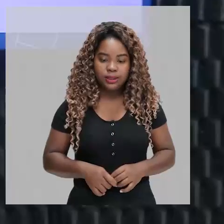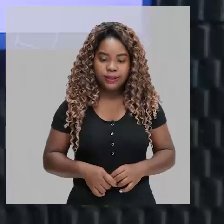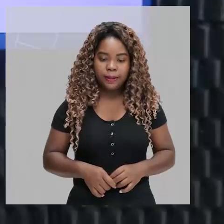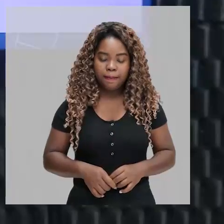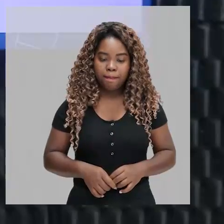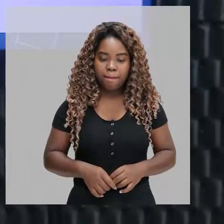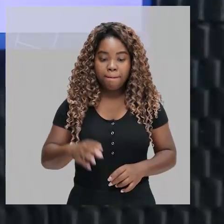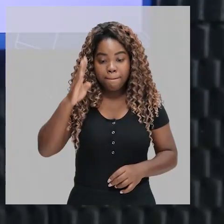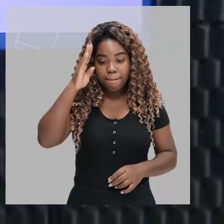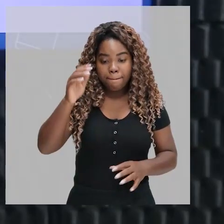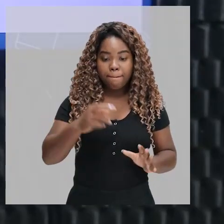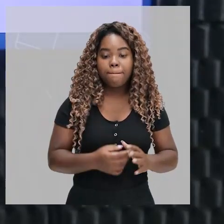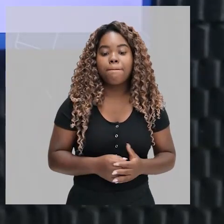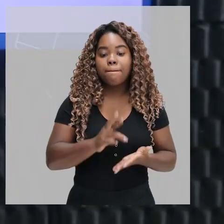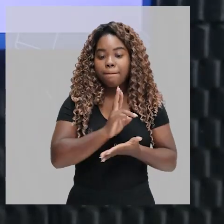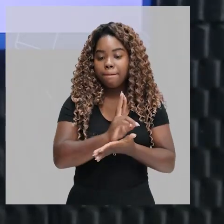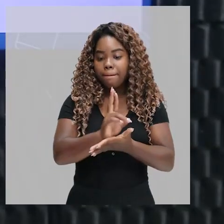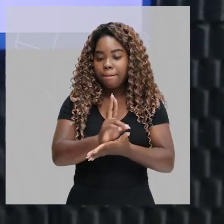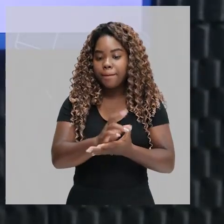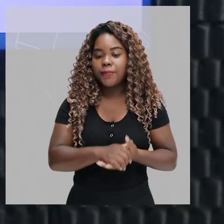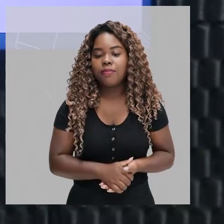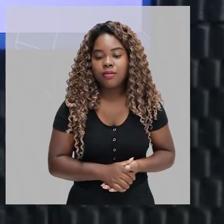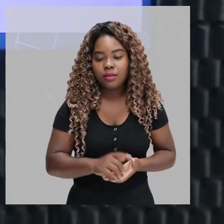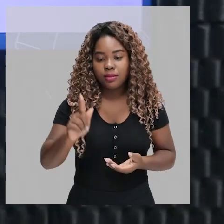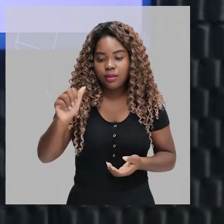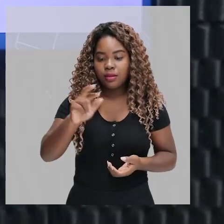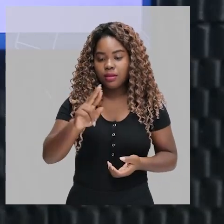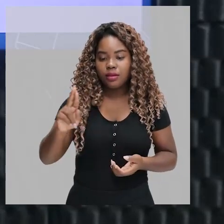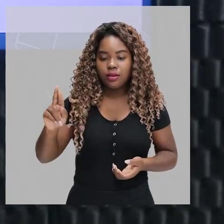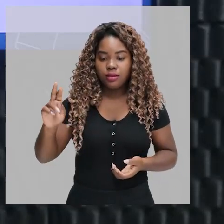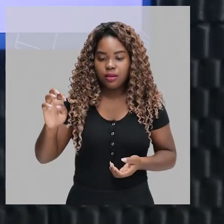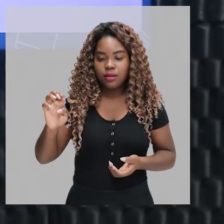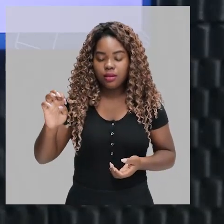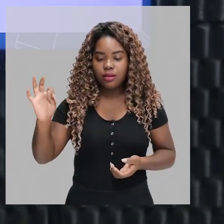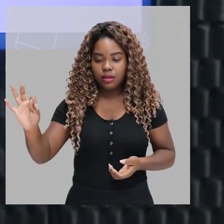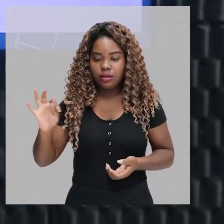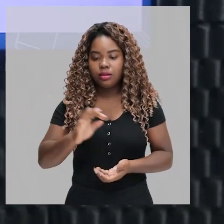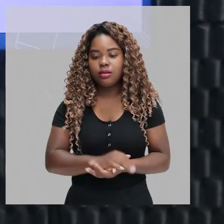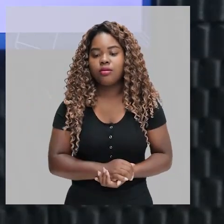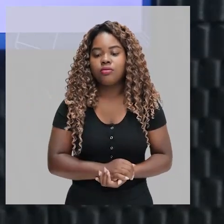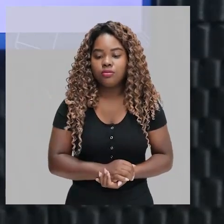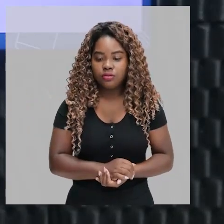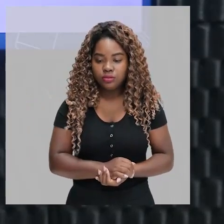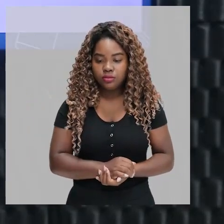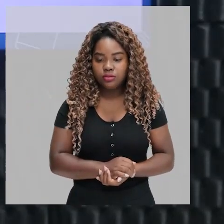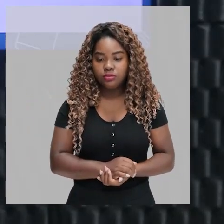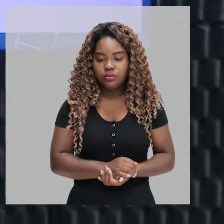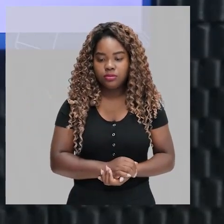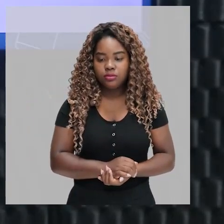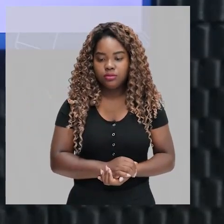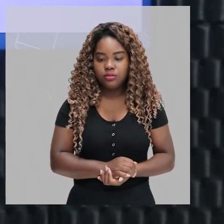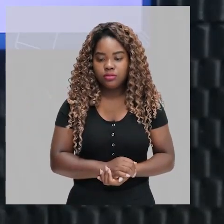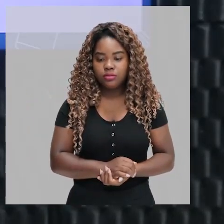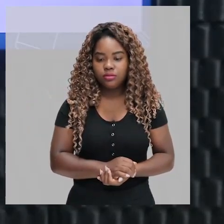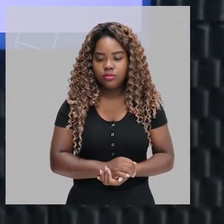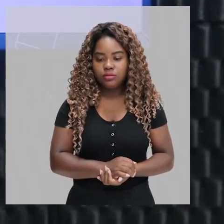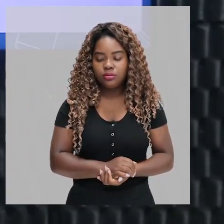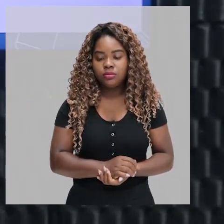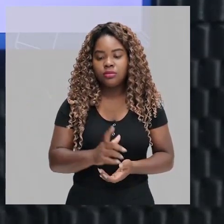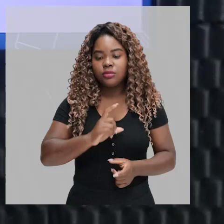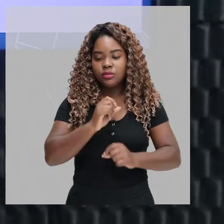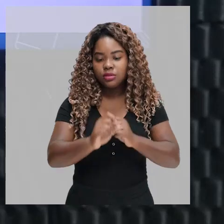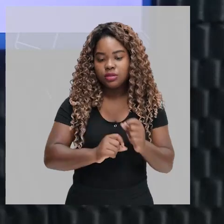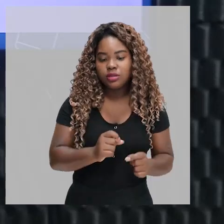principais representantes o Almeida garrê o Alexandre Herculano se voltaram do exílio voltaram do exílio